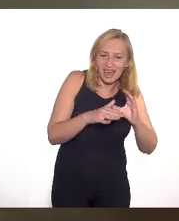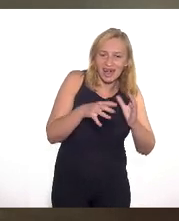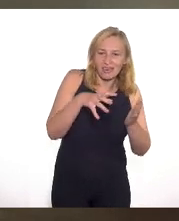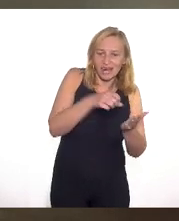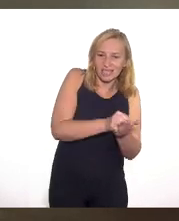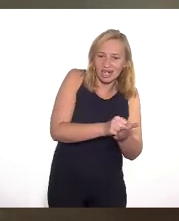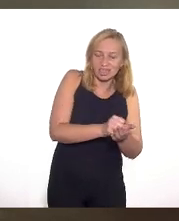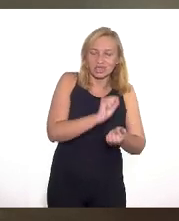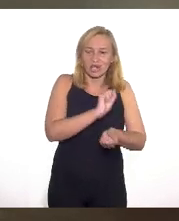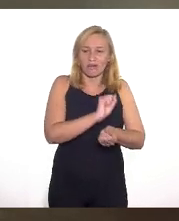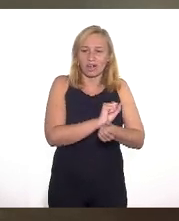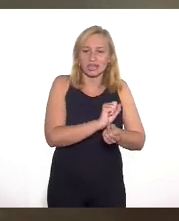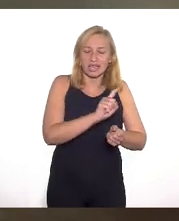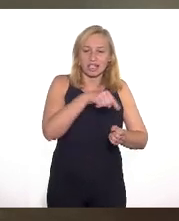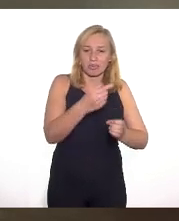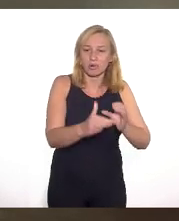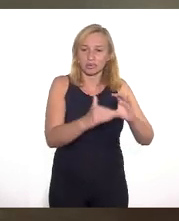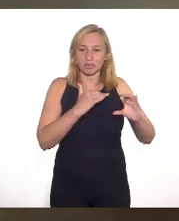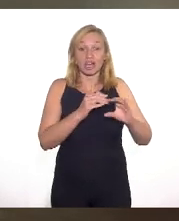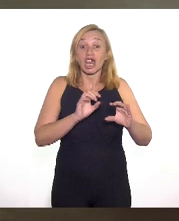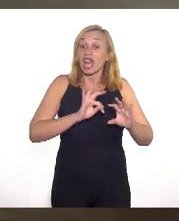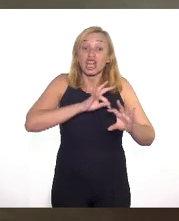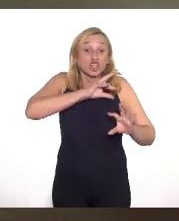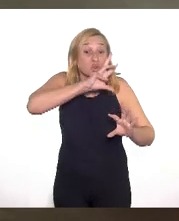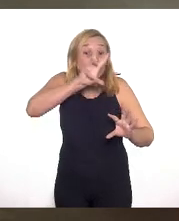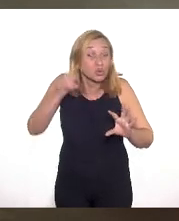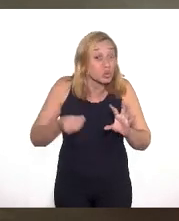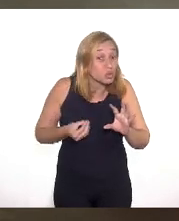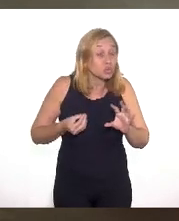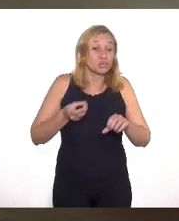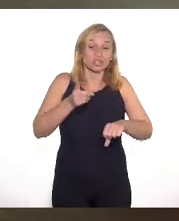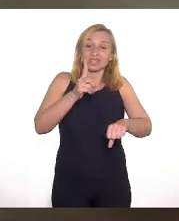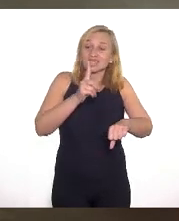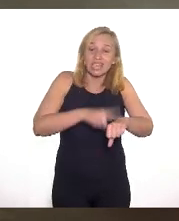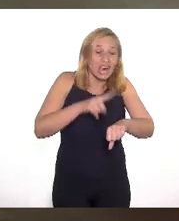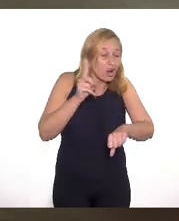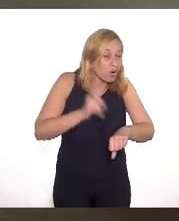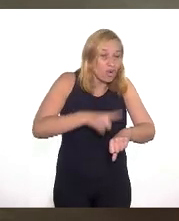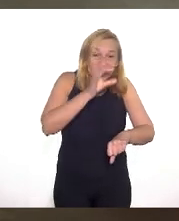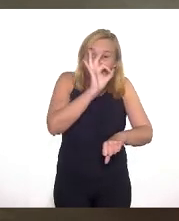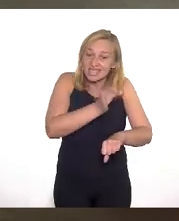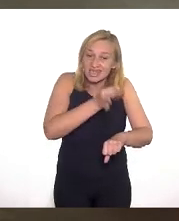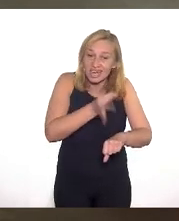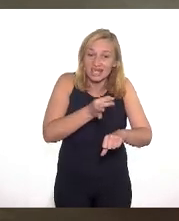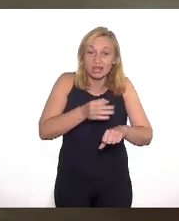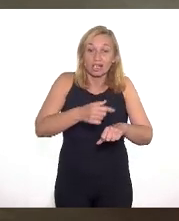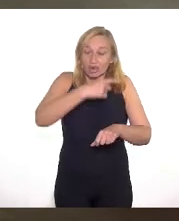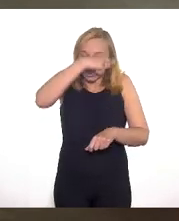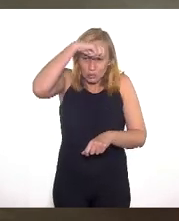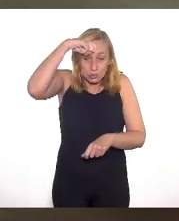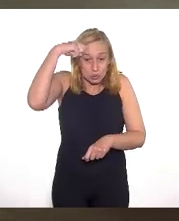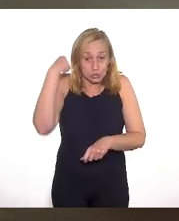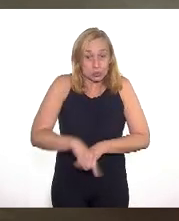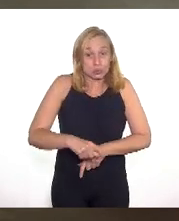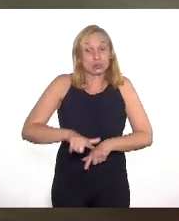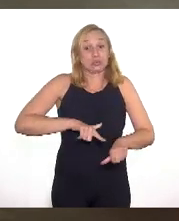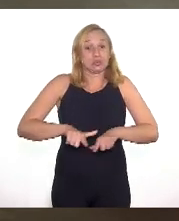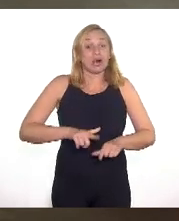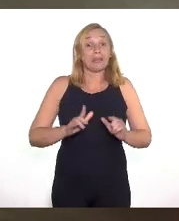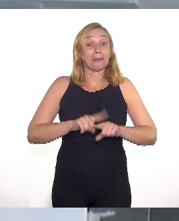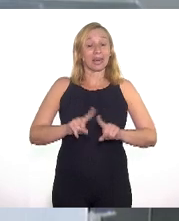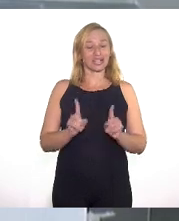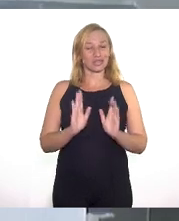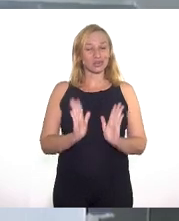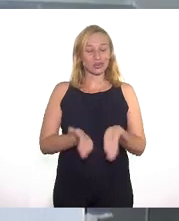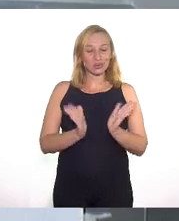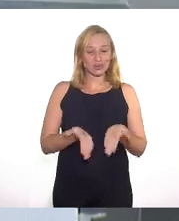um tempo depois. É tudo online, é tudo na hora. Isso deu um trabalho enorme, mas eu acho que hoje